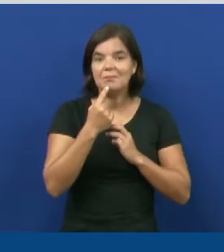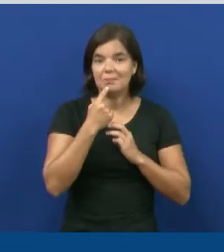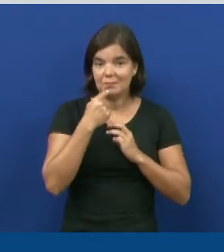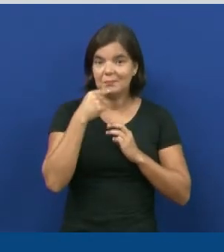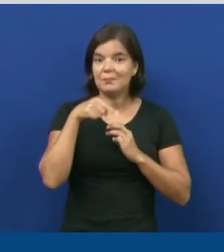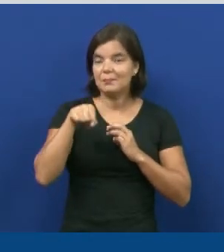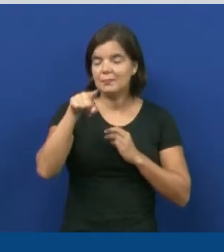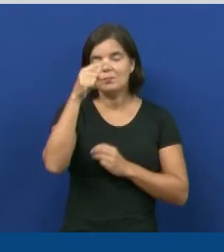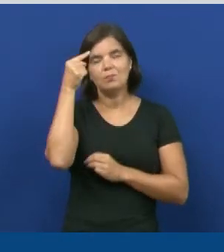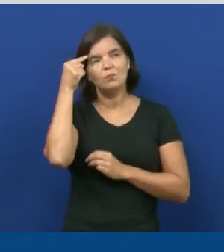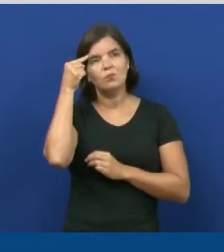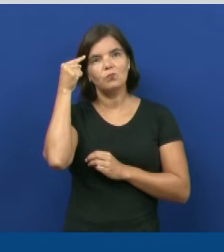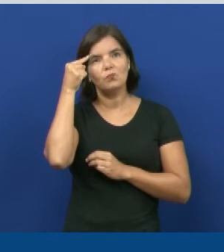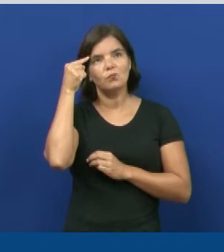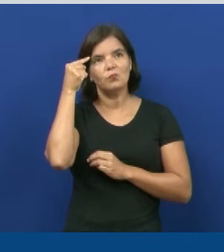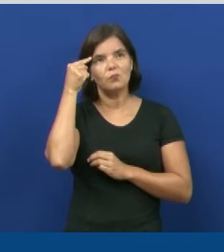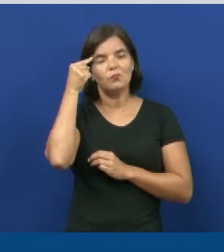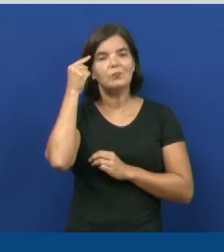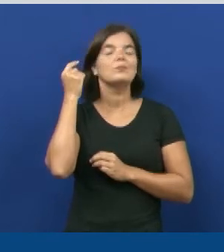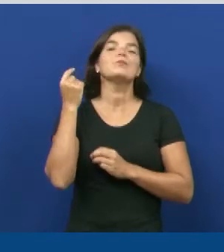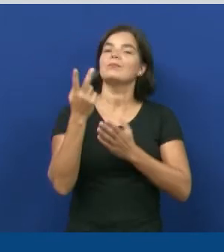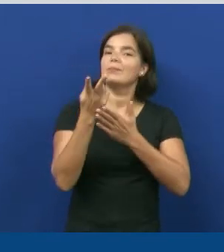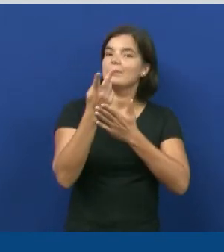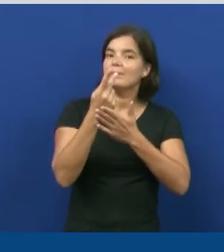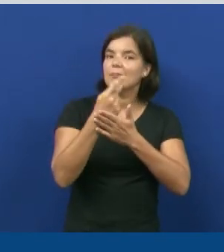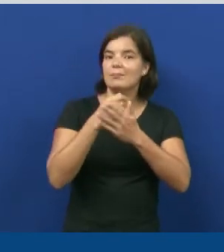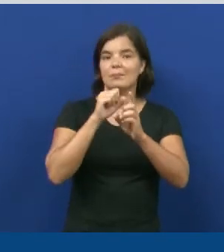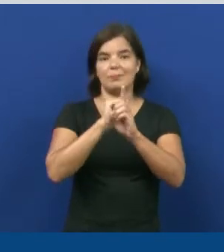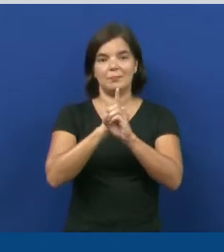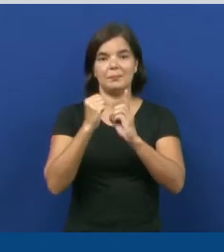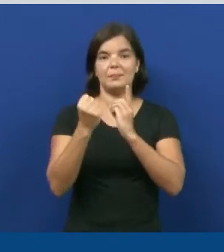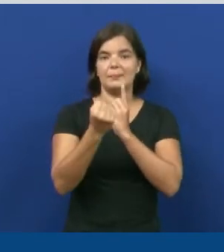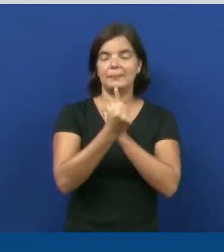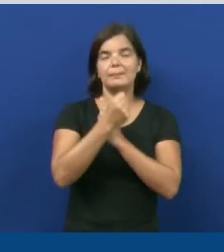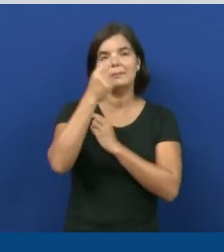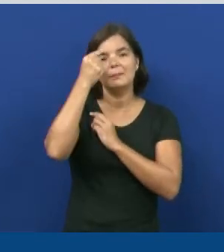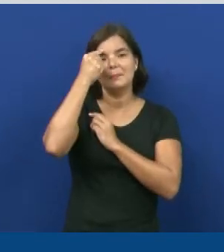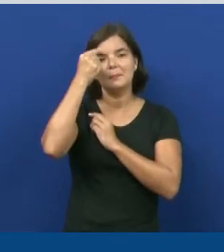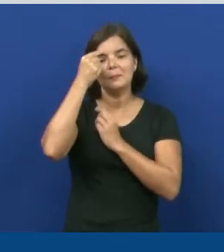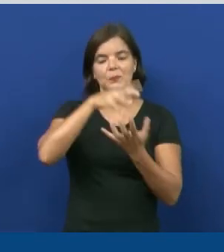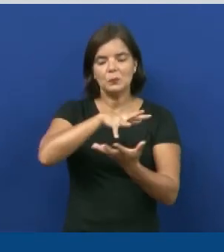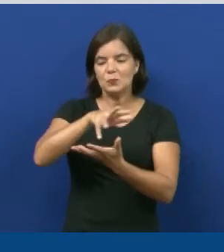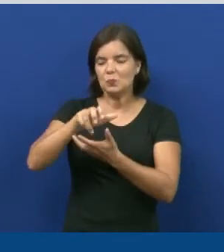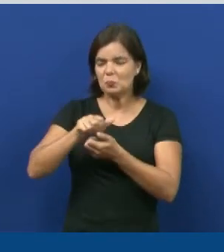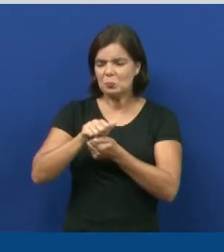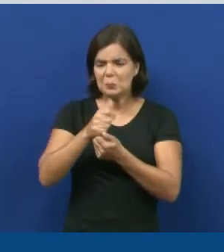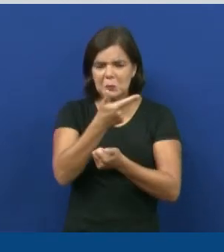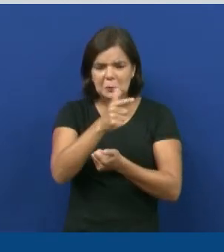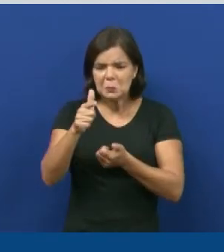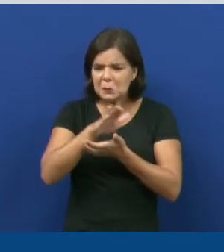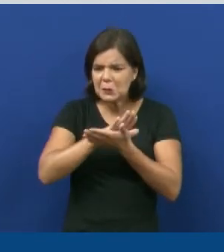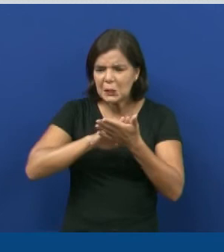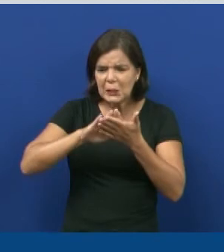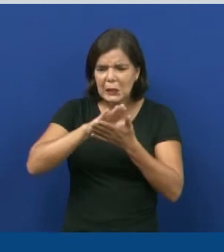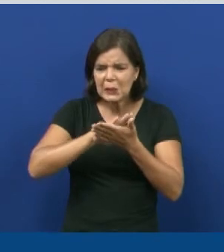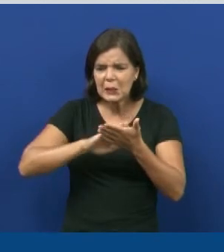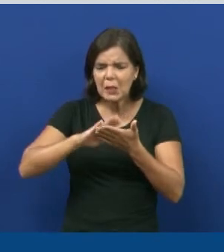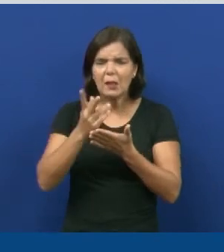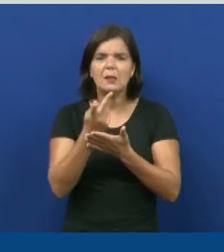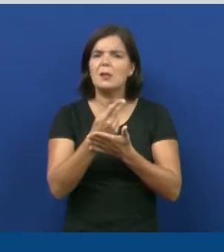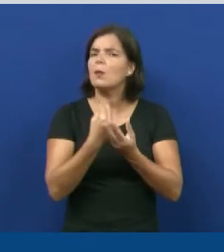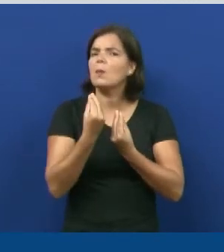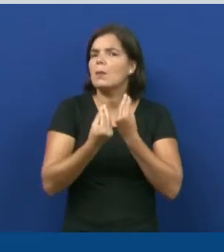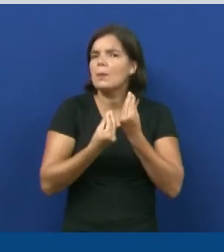quero que você reflita sobre as funções da arte para a sociedade e imagine um mundo sem arte. Descreva como seria esse